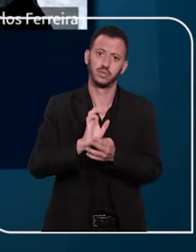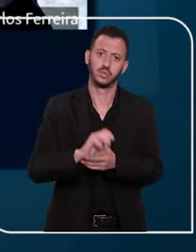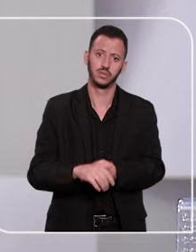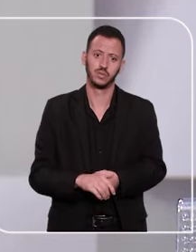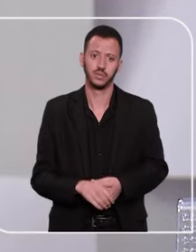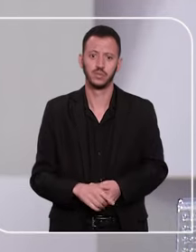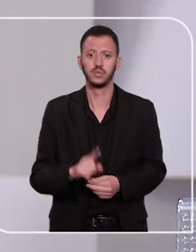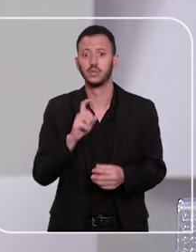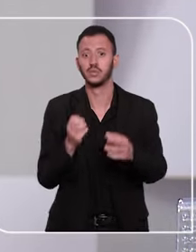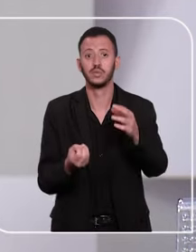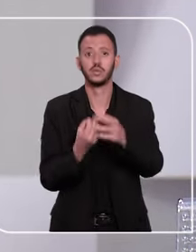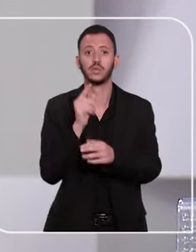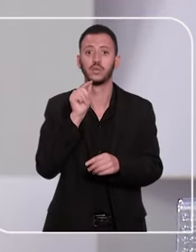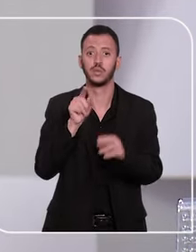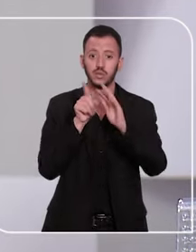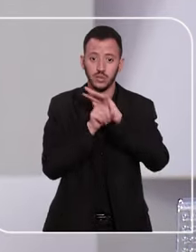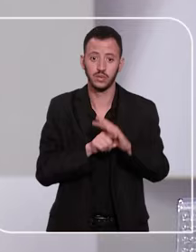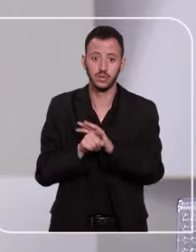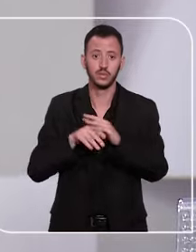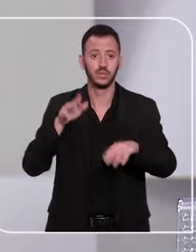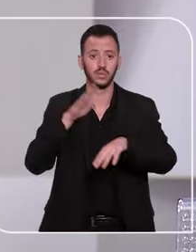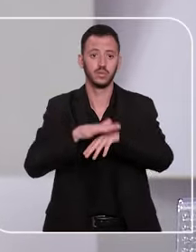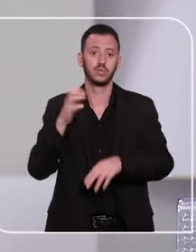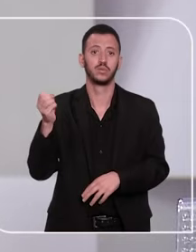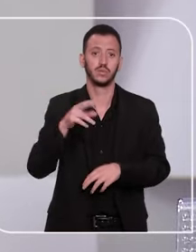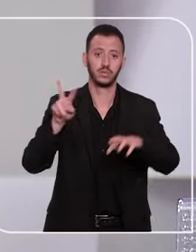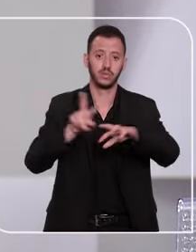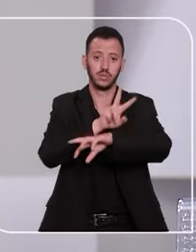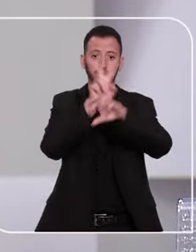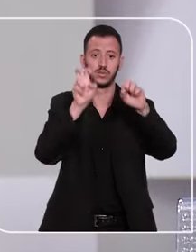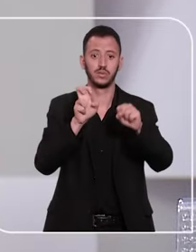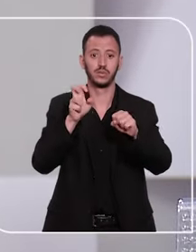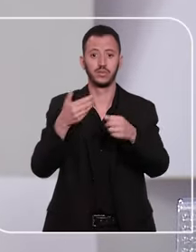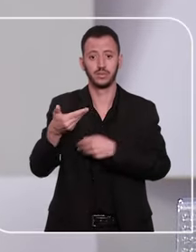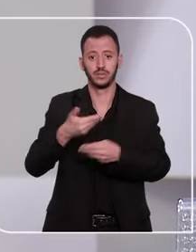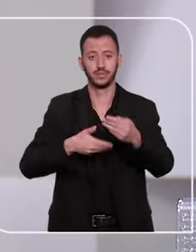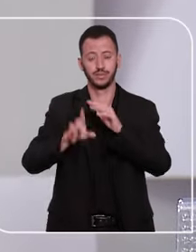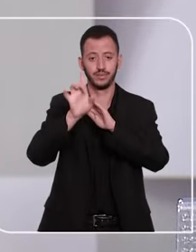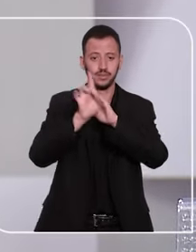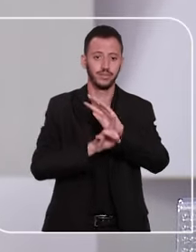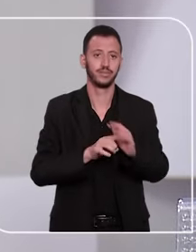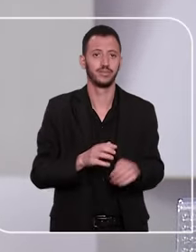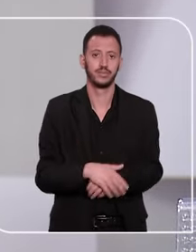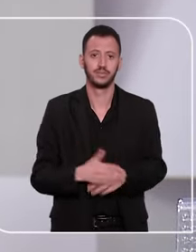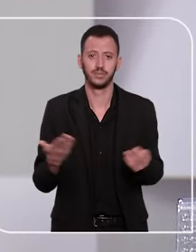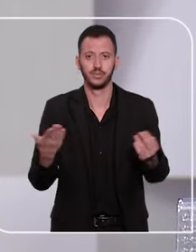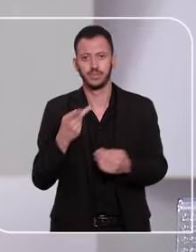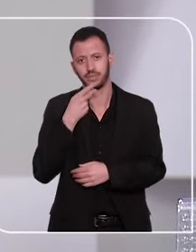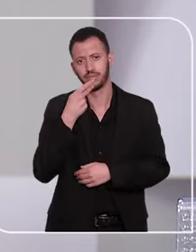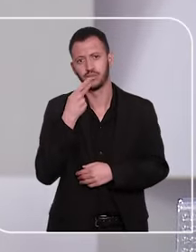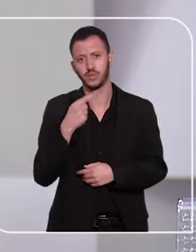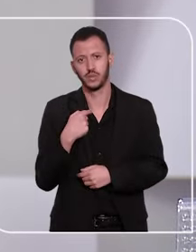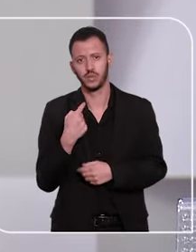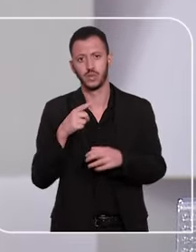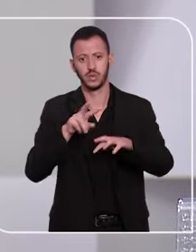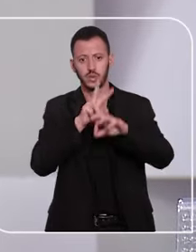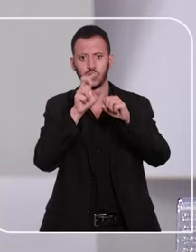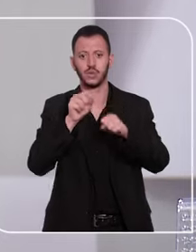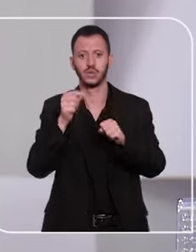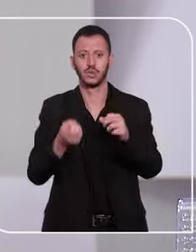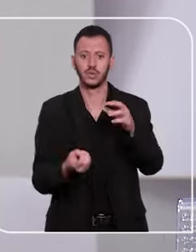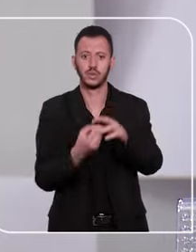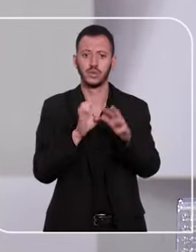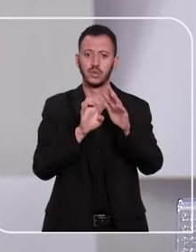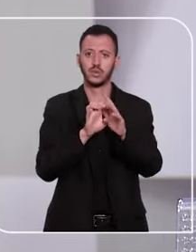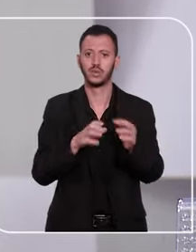recursal falando em execução fiscal Esse é o mais novo tema do entender direito e quem vai contar mais pra